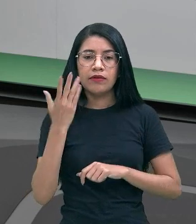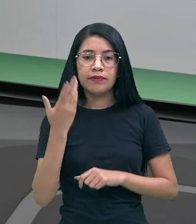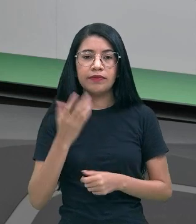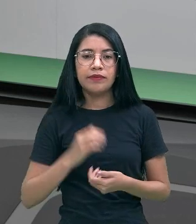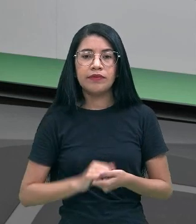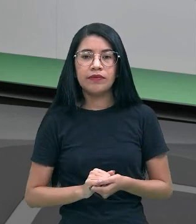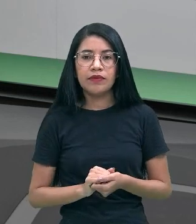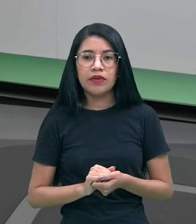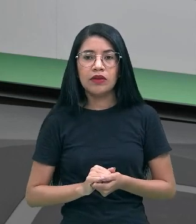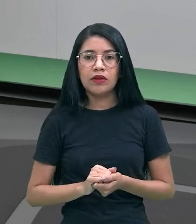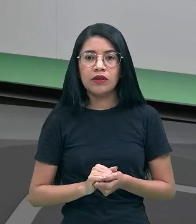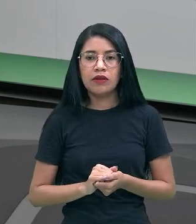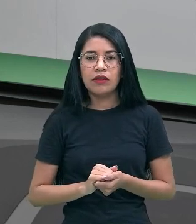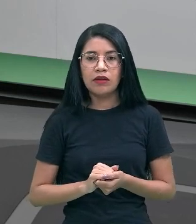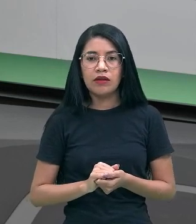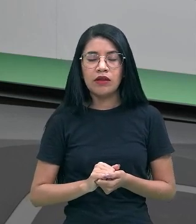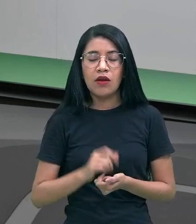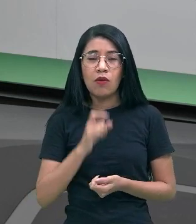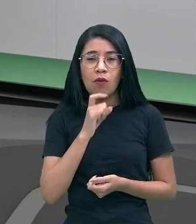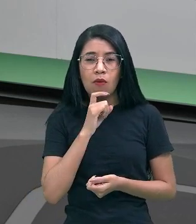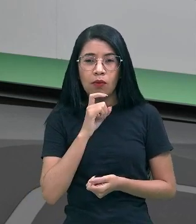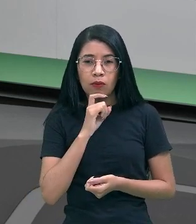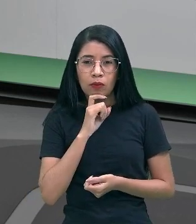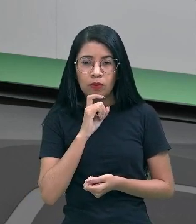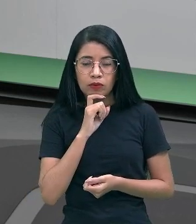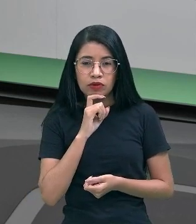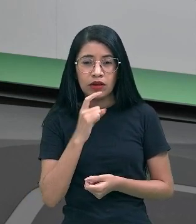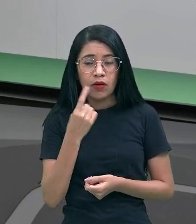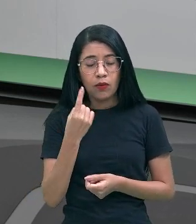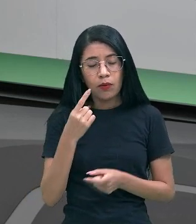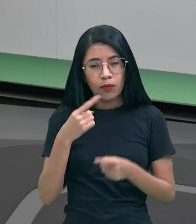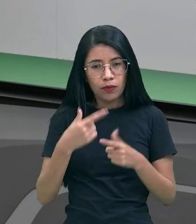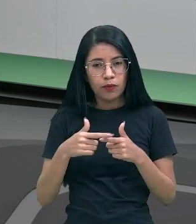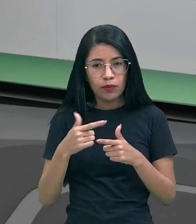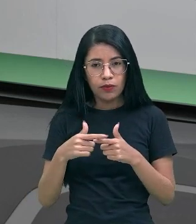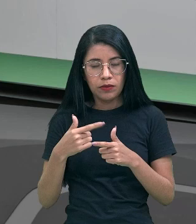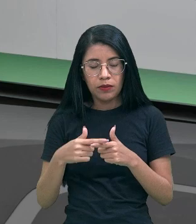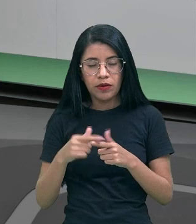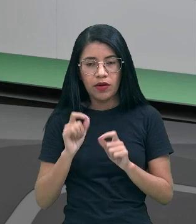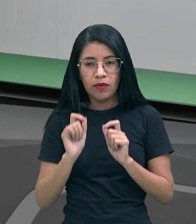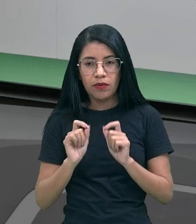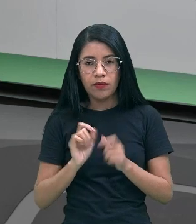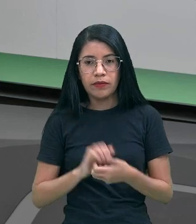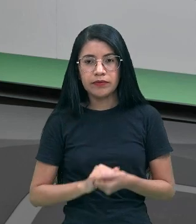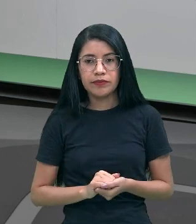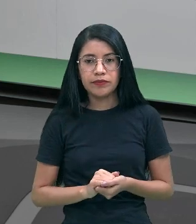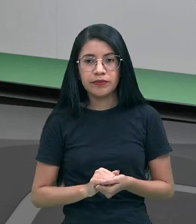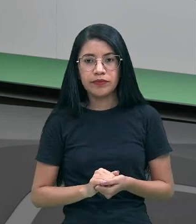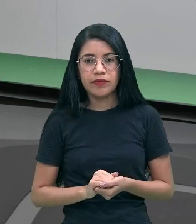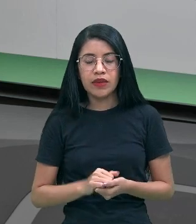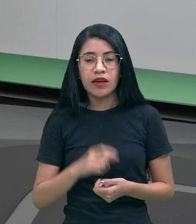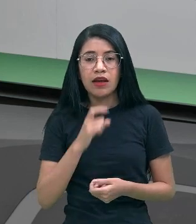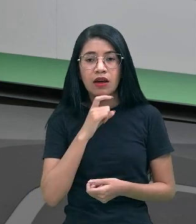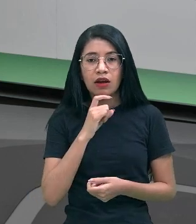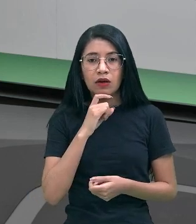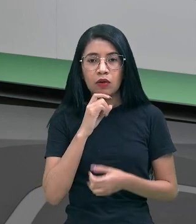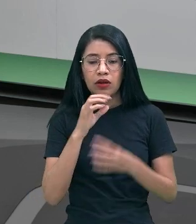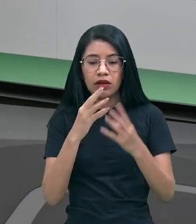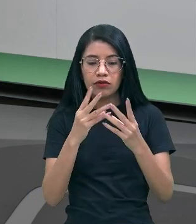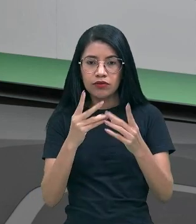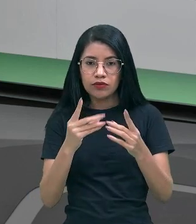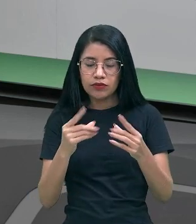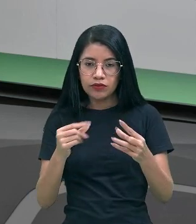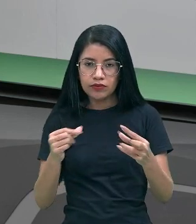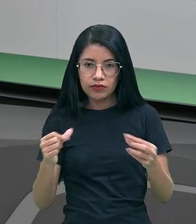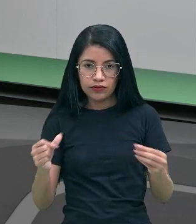As geleiras vão... Um dos problemas, tá? Um dos problemas é que a gente vai ter o derretimento das